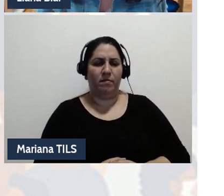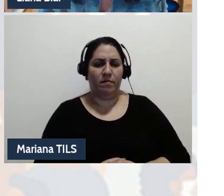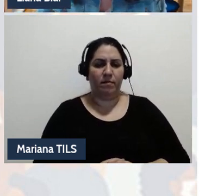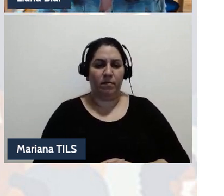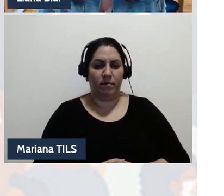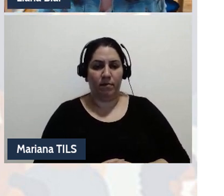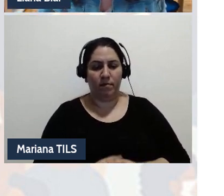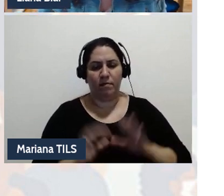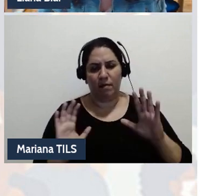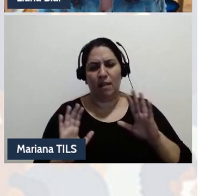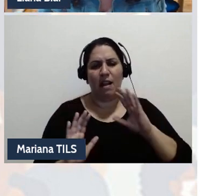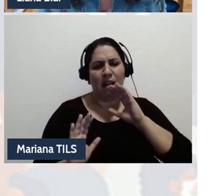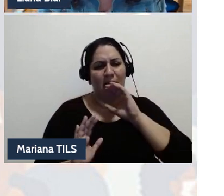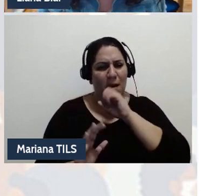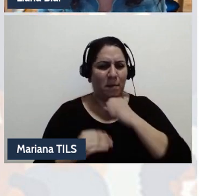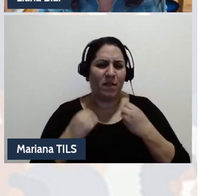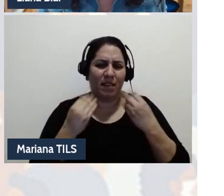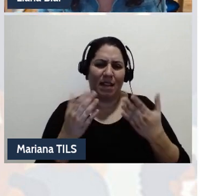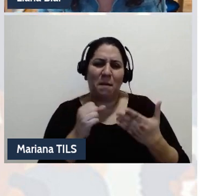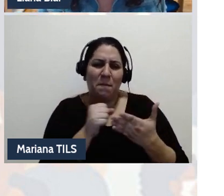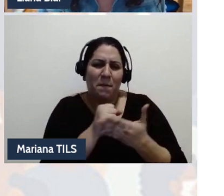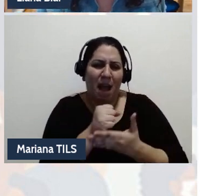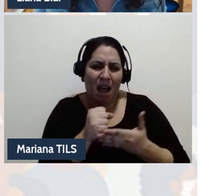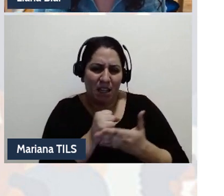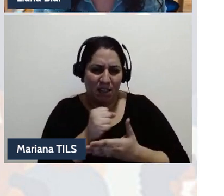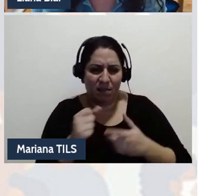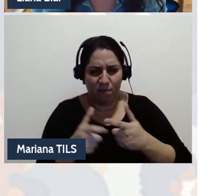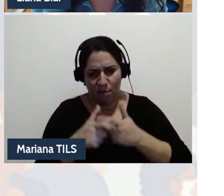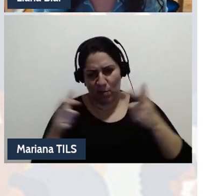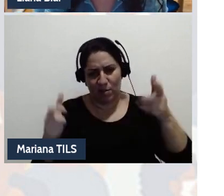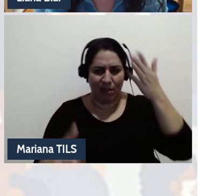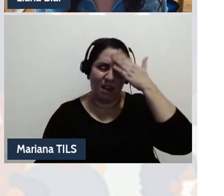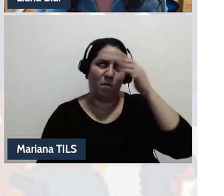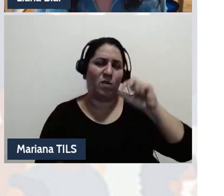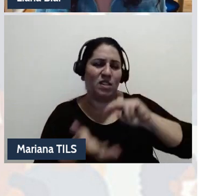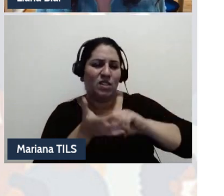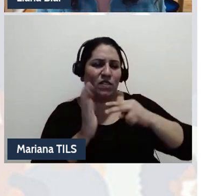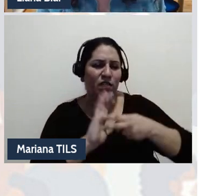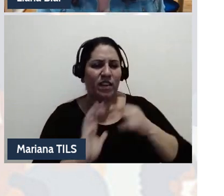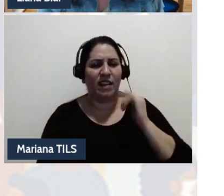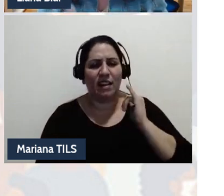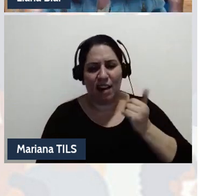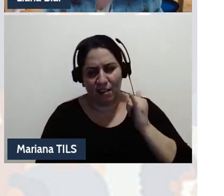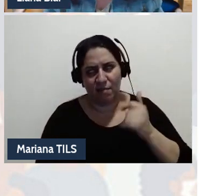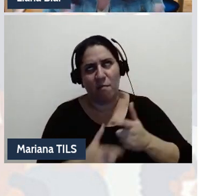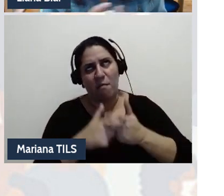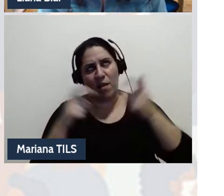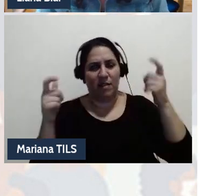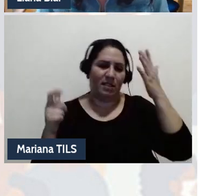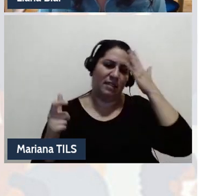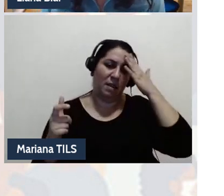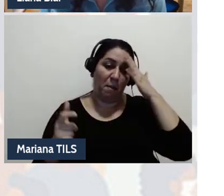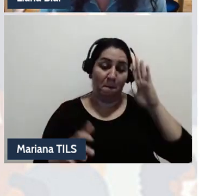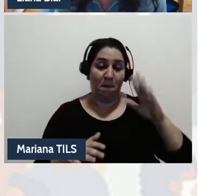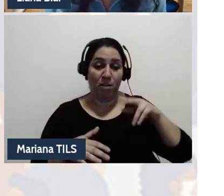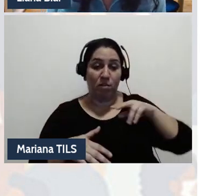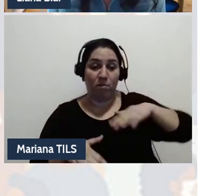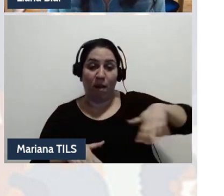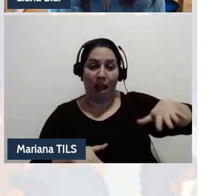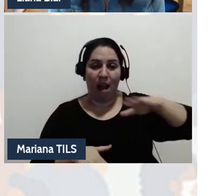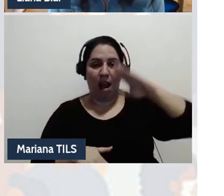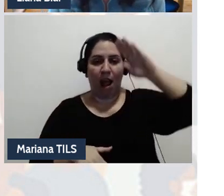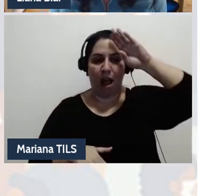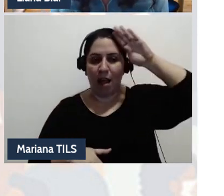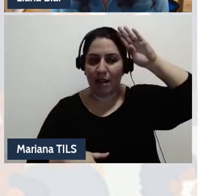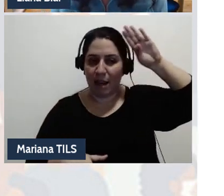Vou começar pelo básico do básico, né? Todo mundo sabe o que é narrativa, no senso comum. De um ponto de vista formal, né? A